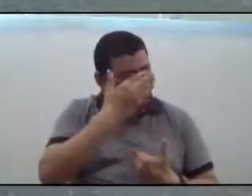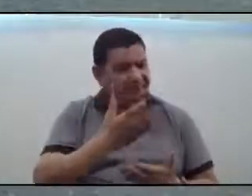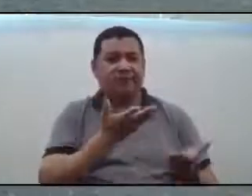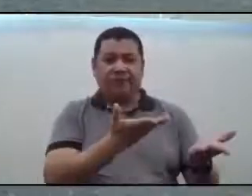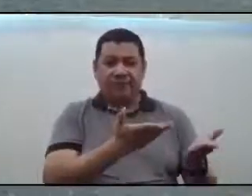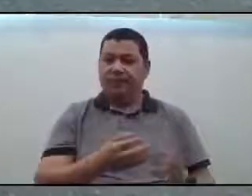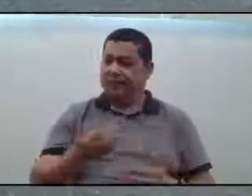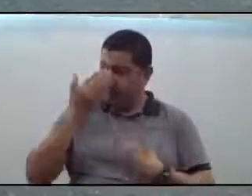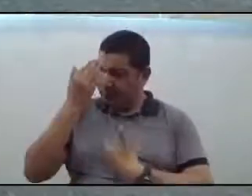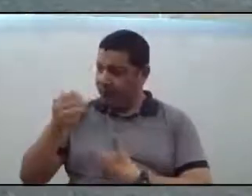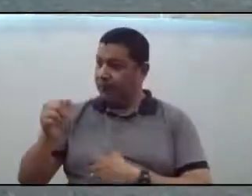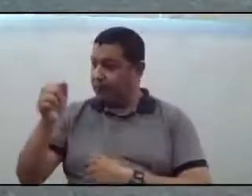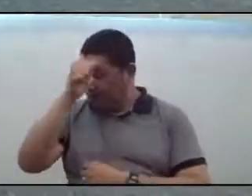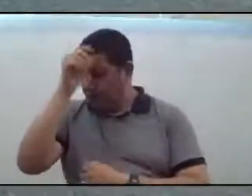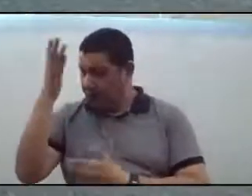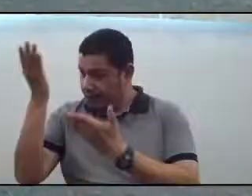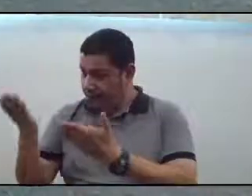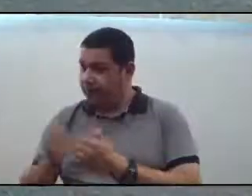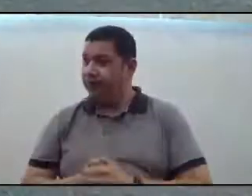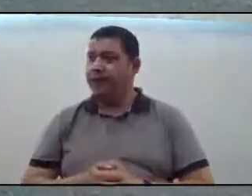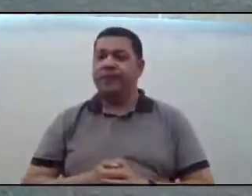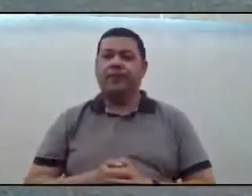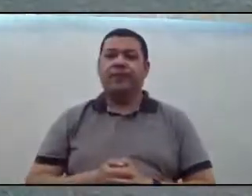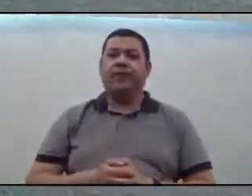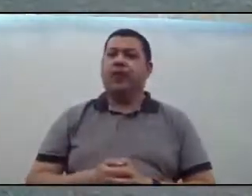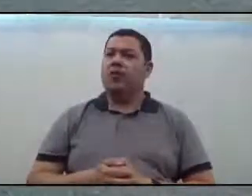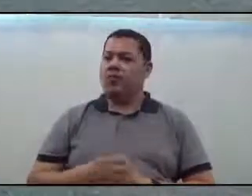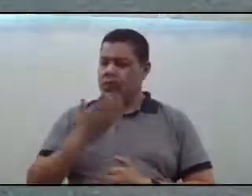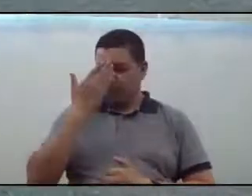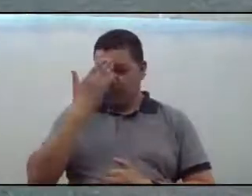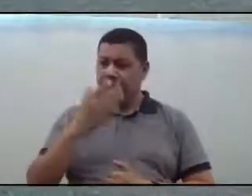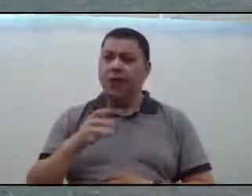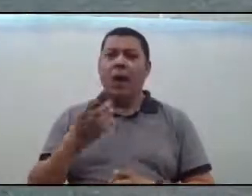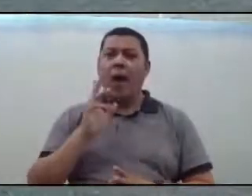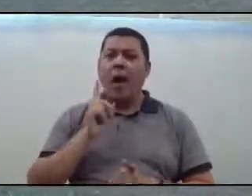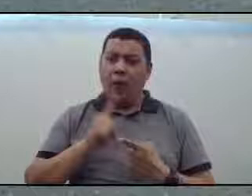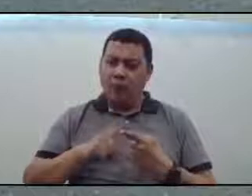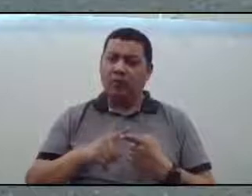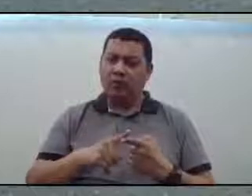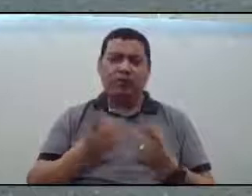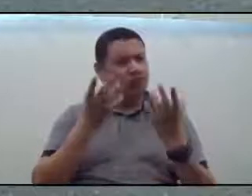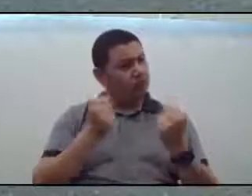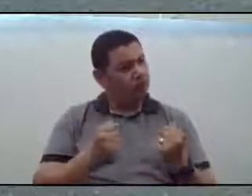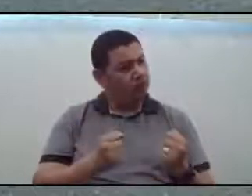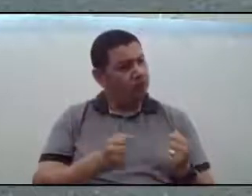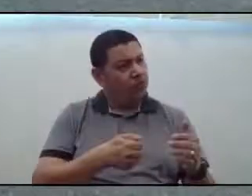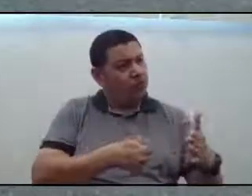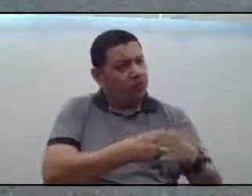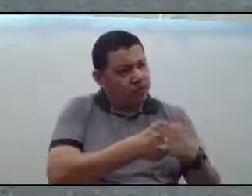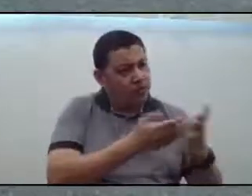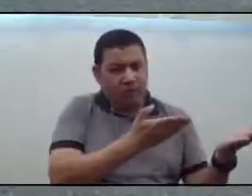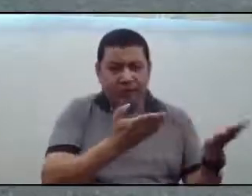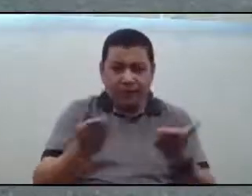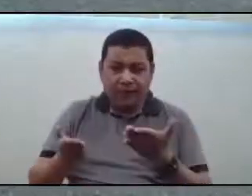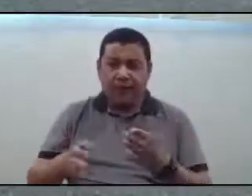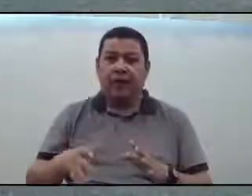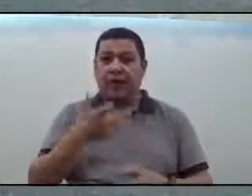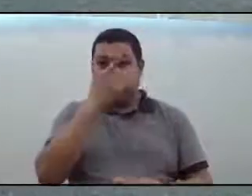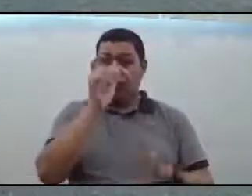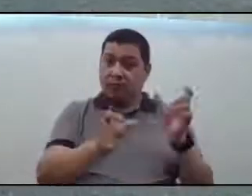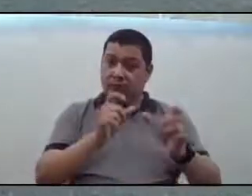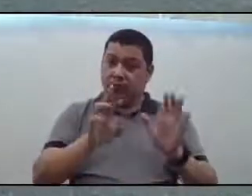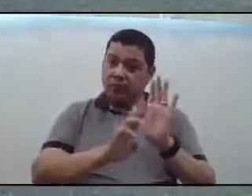prefeito, com sua secretaria em mão, que realmente foi lá e atendeu o distrito. A população do Riozinho